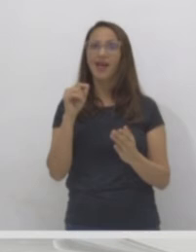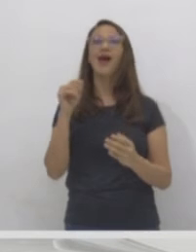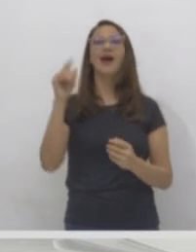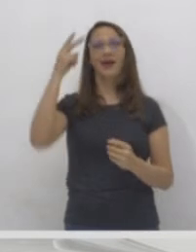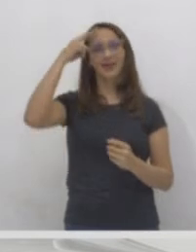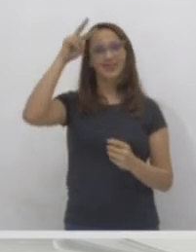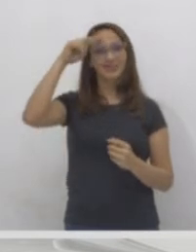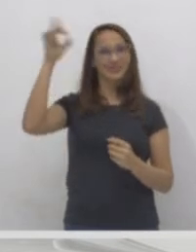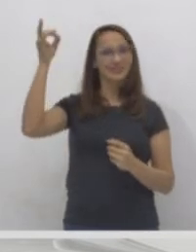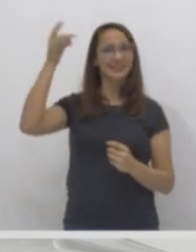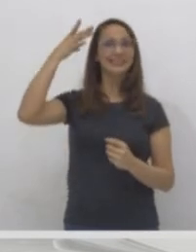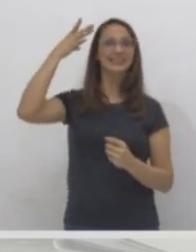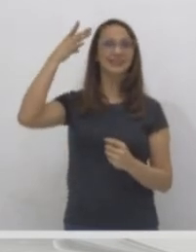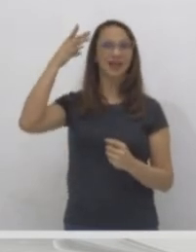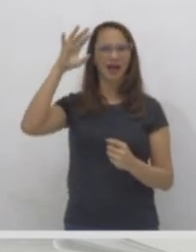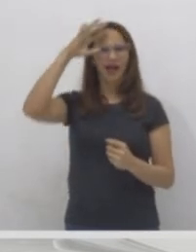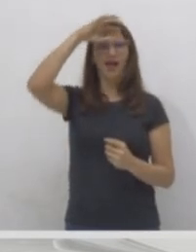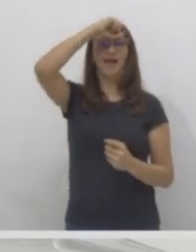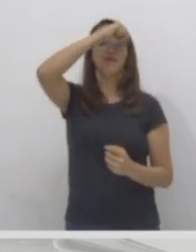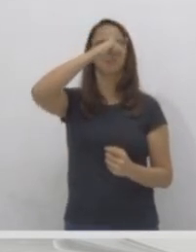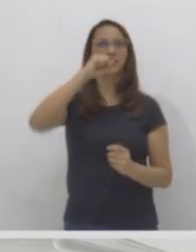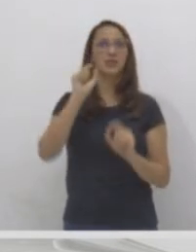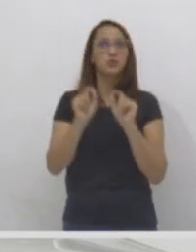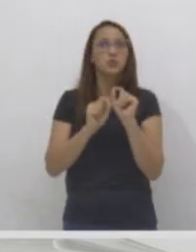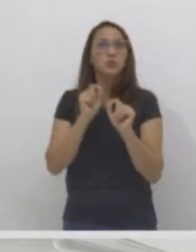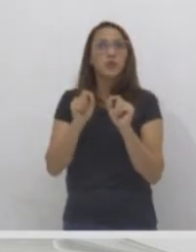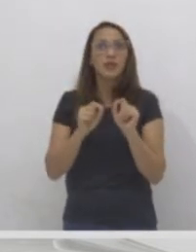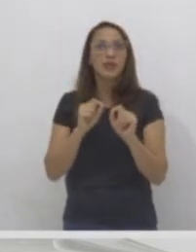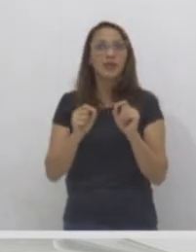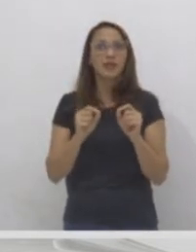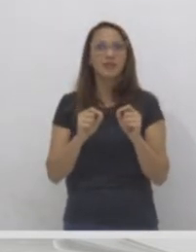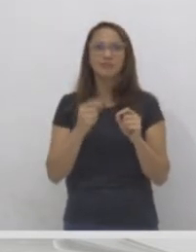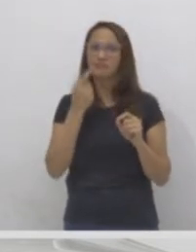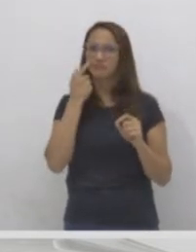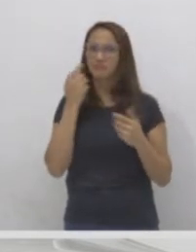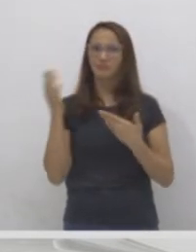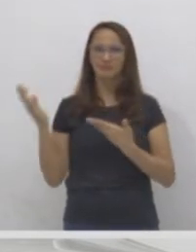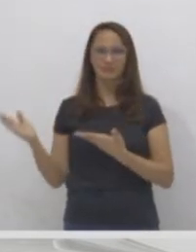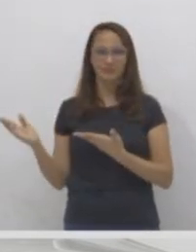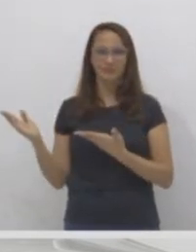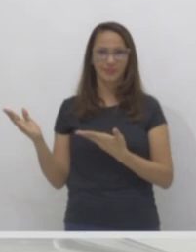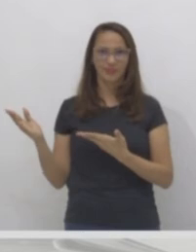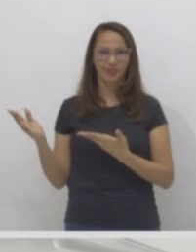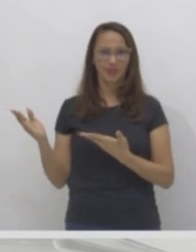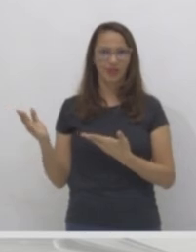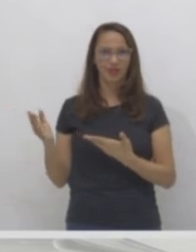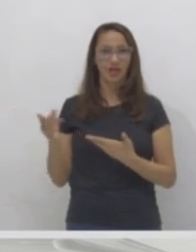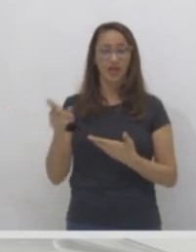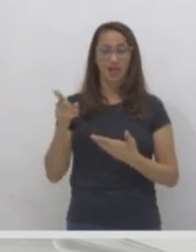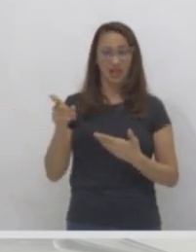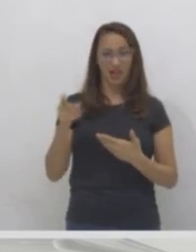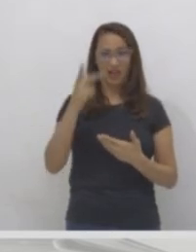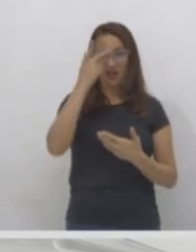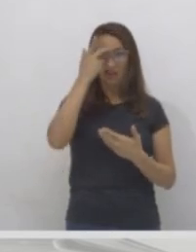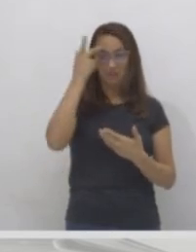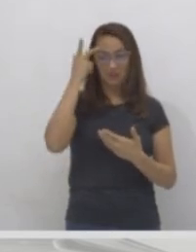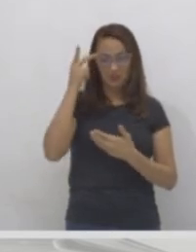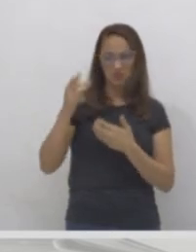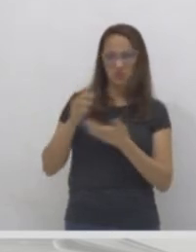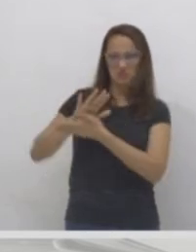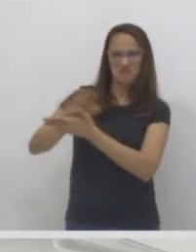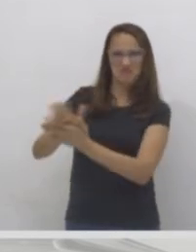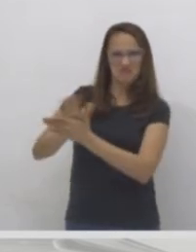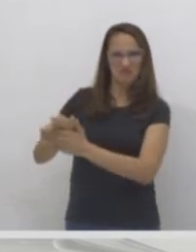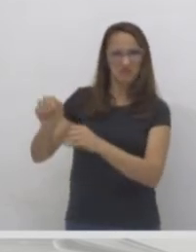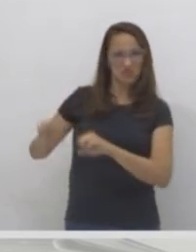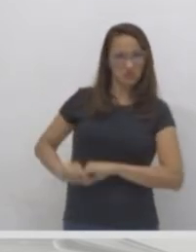nesse dilema entre o lápis e a borracha? Vamos ver. É melhor fazer amigos do que fazer sofrer. Por que